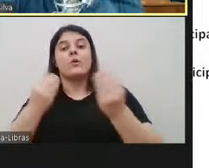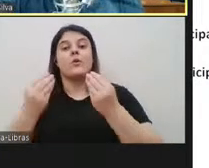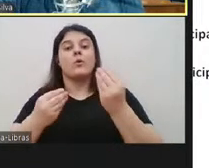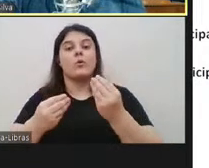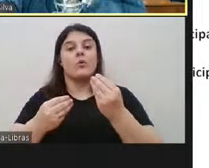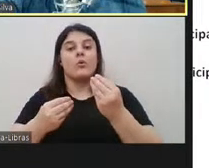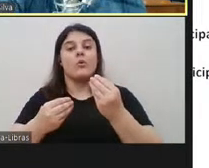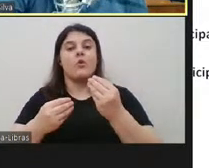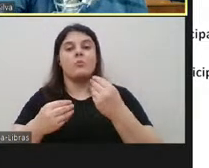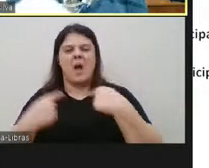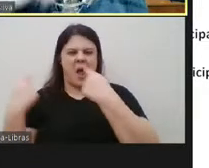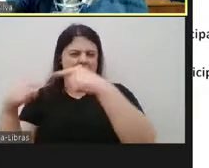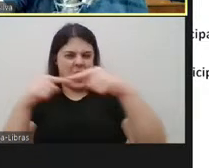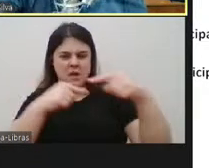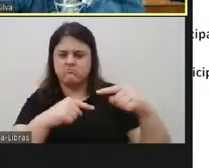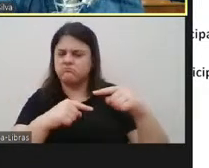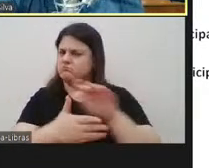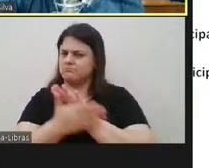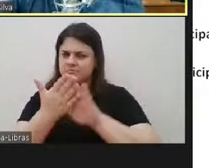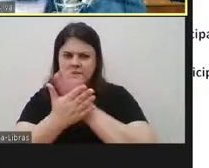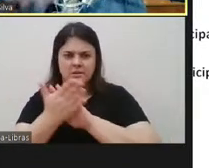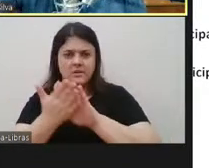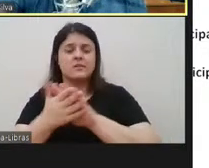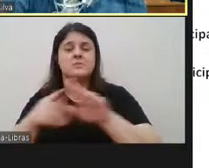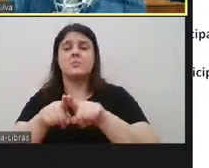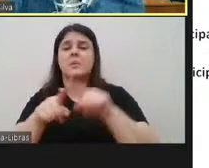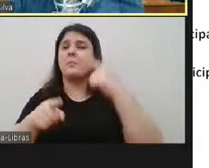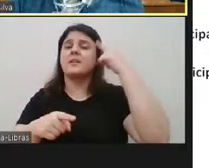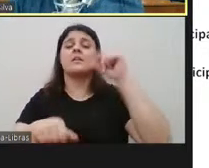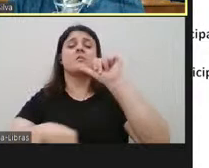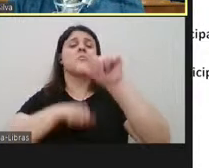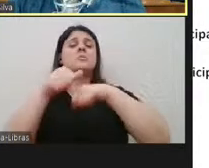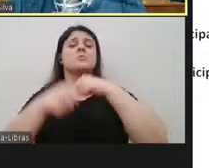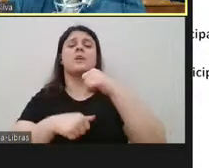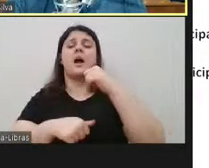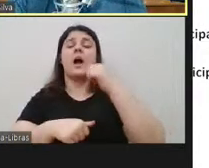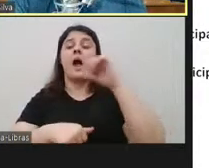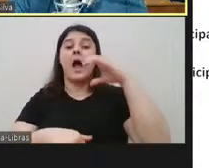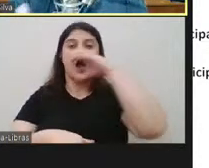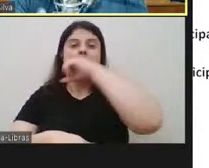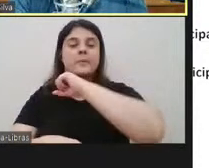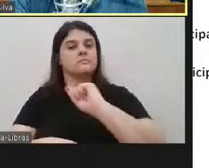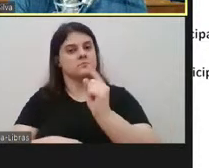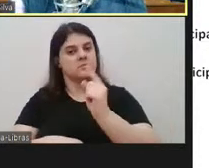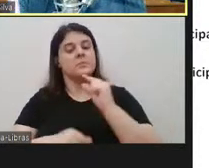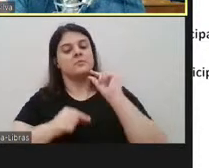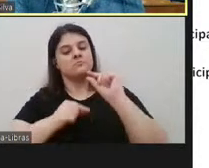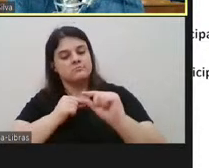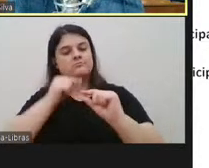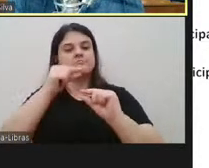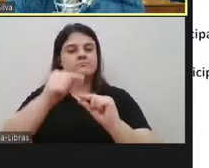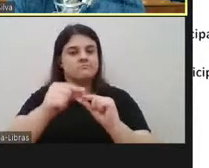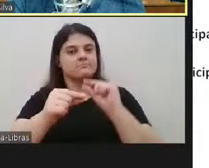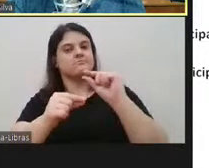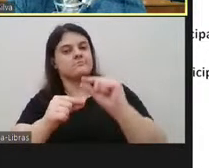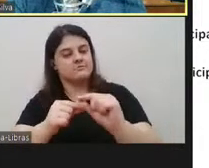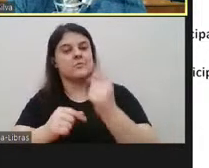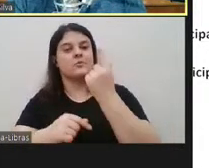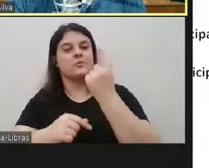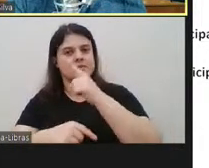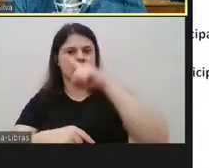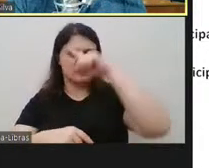base da demonização da política Não dá para ser na base de acreditar que as coisas vão mudar do dia para a noite mas é uma tarefa de Formiga é uma tarefa